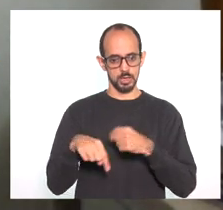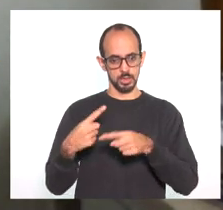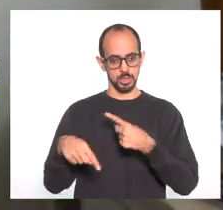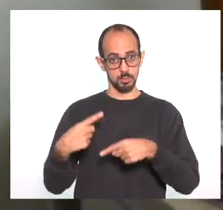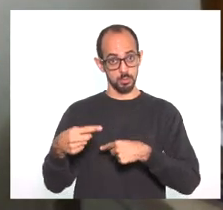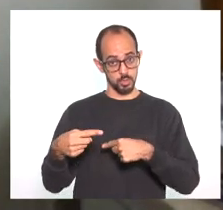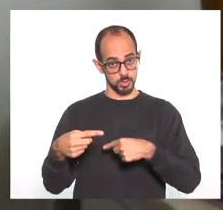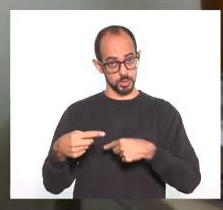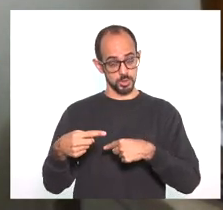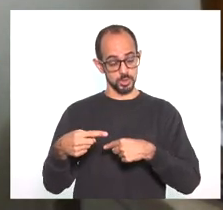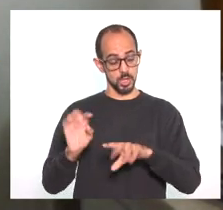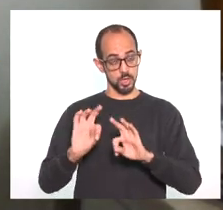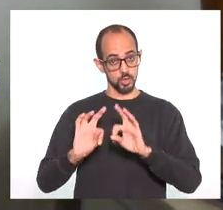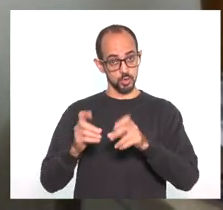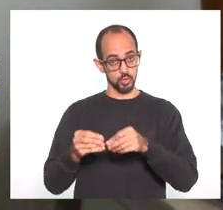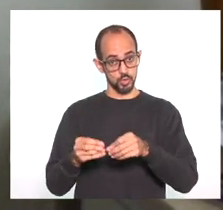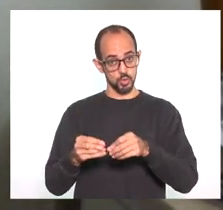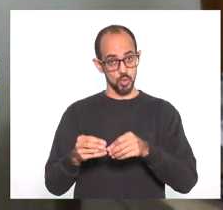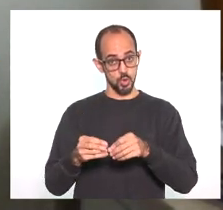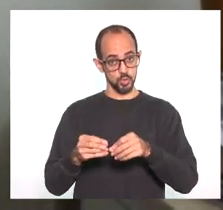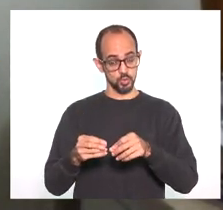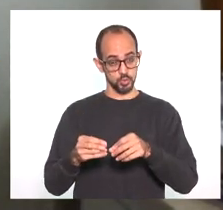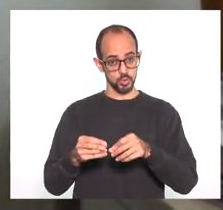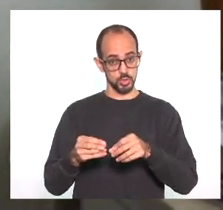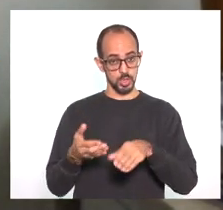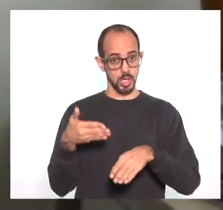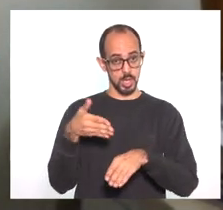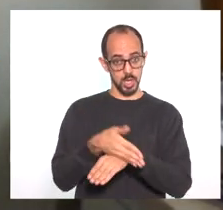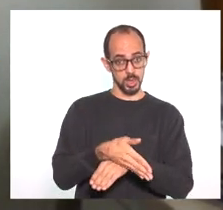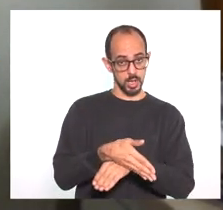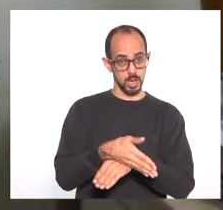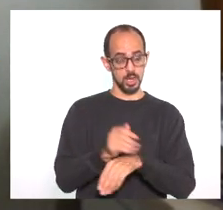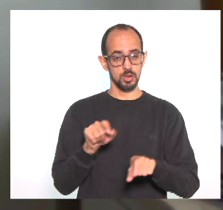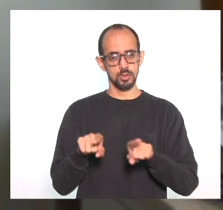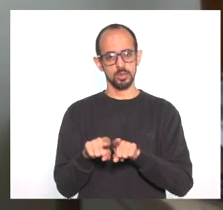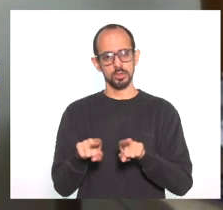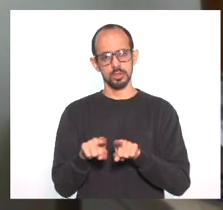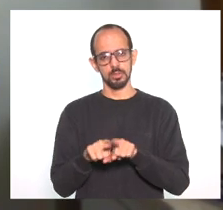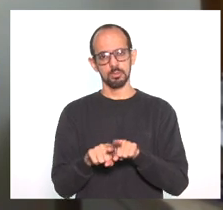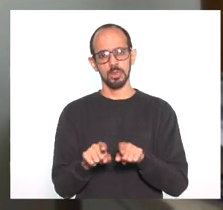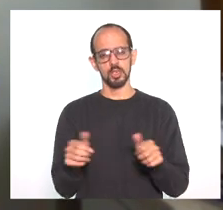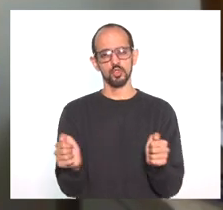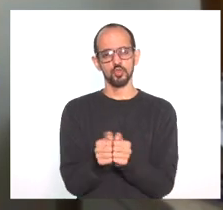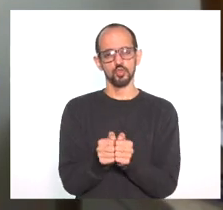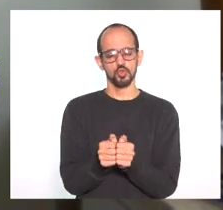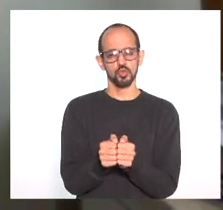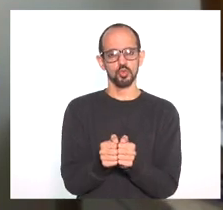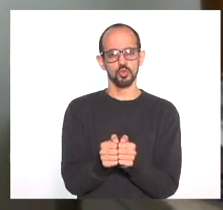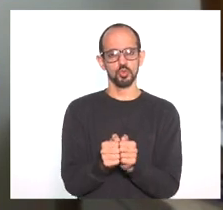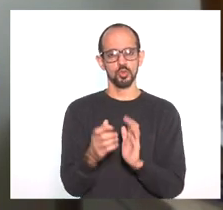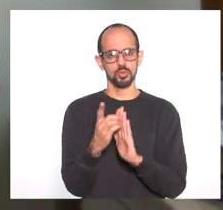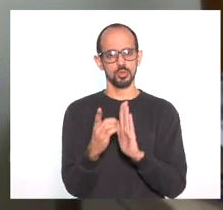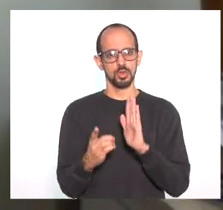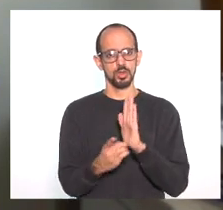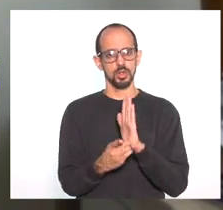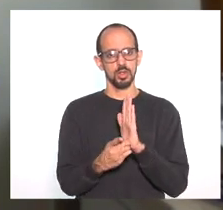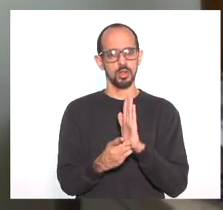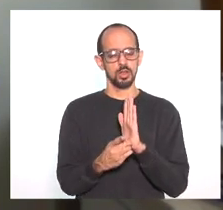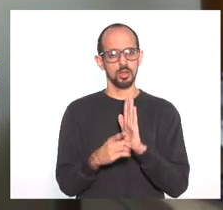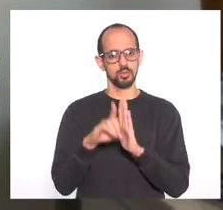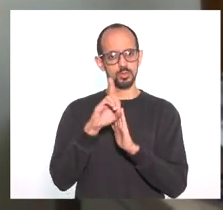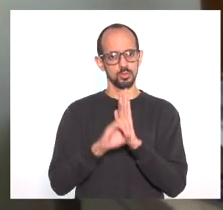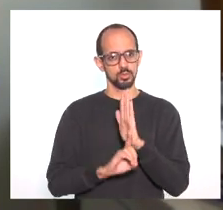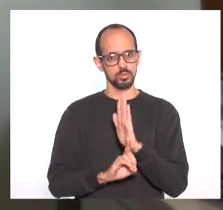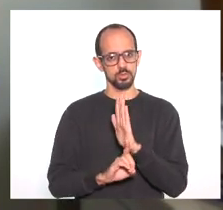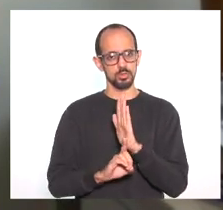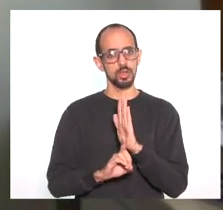as partes que entraram com essa entraram com embargos declaratórios, também foram derrotados